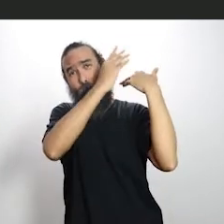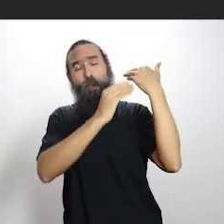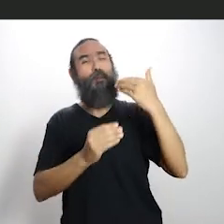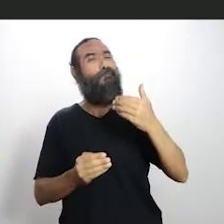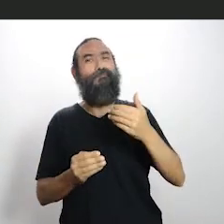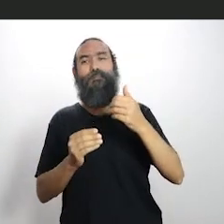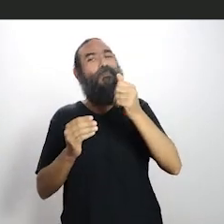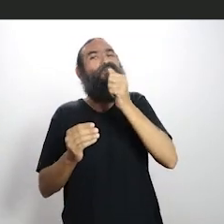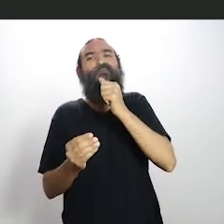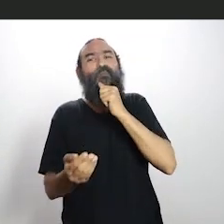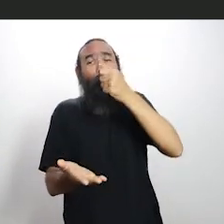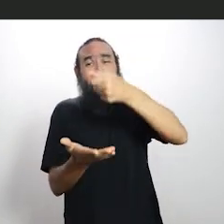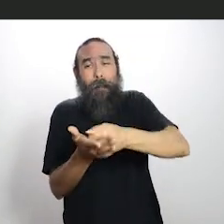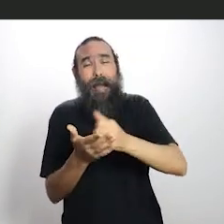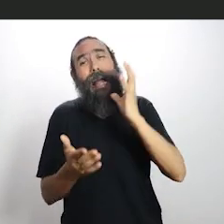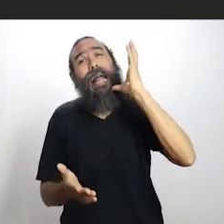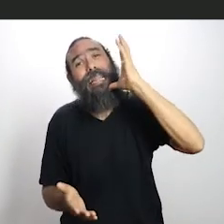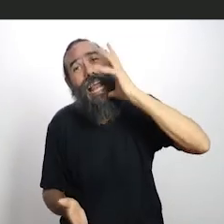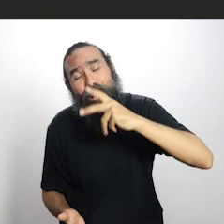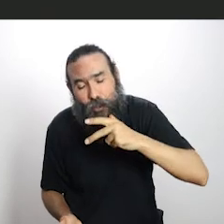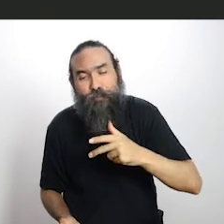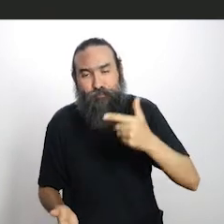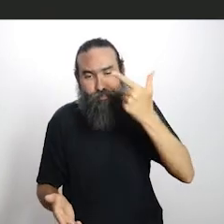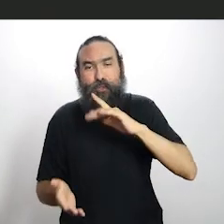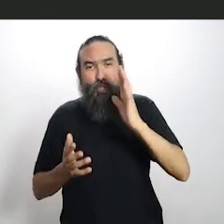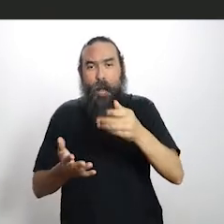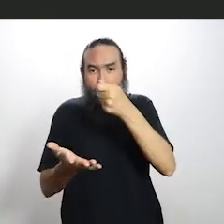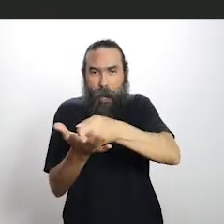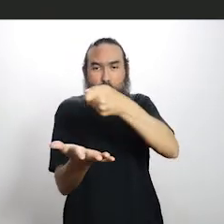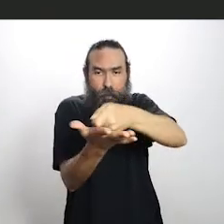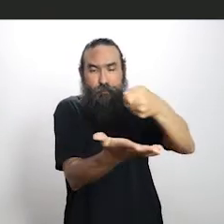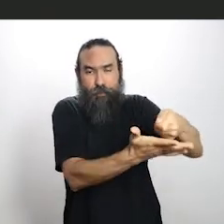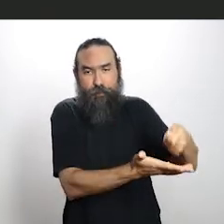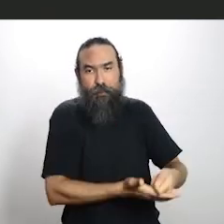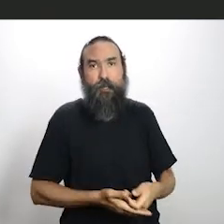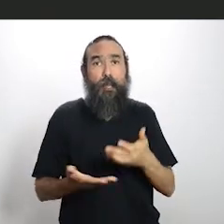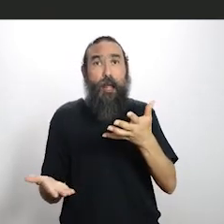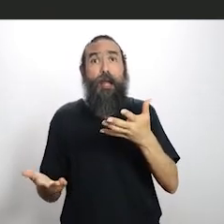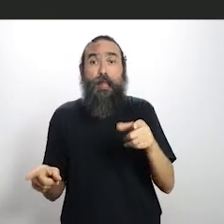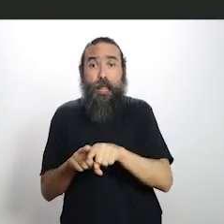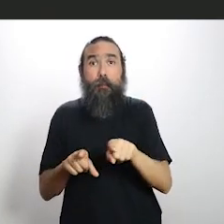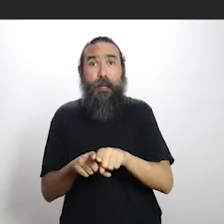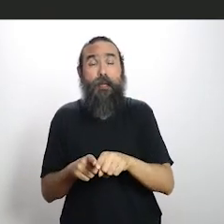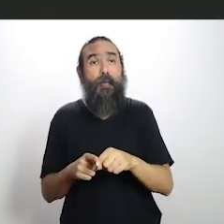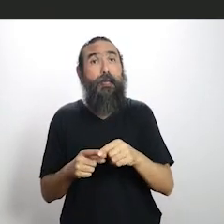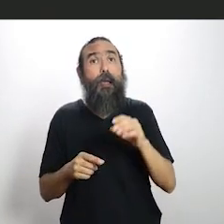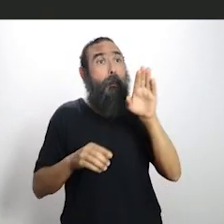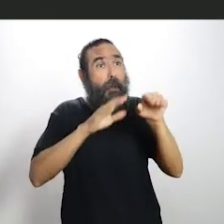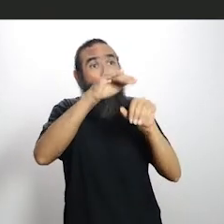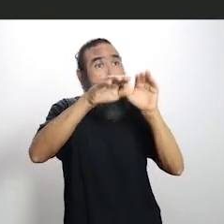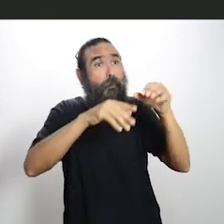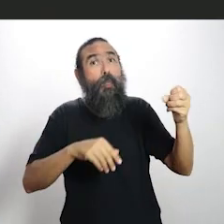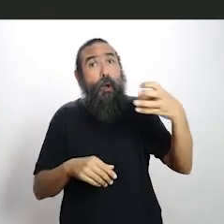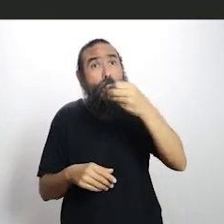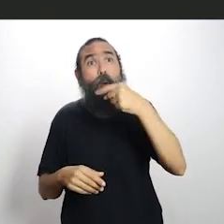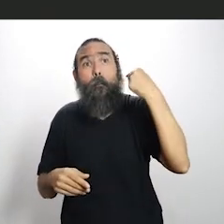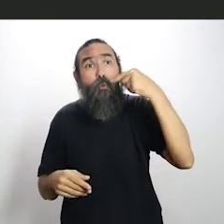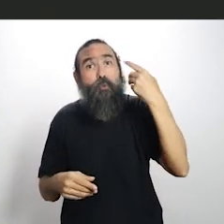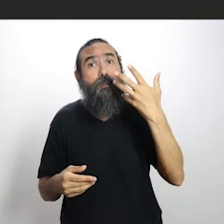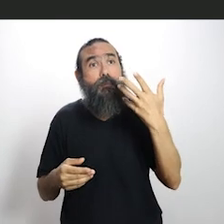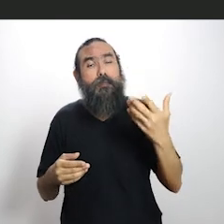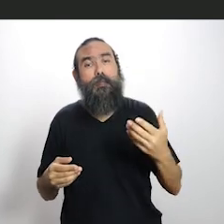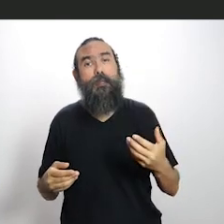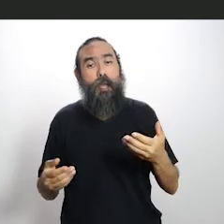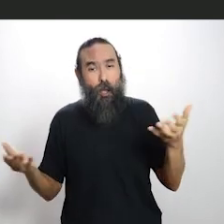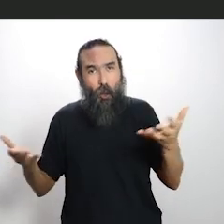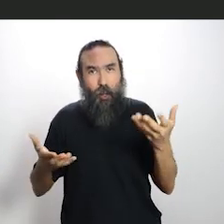veio também essa lei Aldir Blanc trazer um pouco de luz um pouco de esperança um pouco de luminosidade para